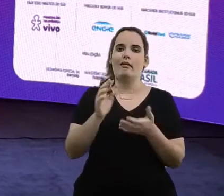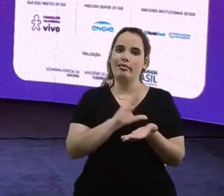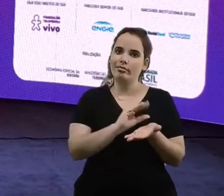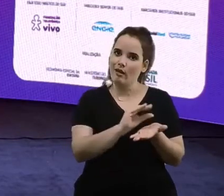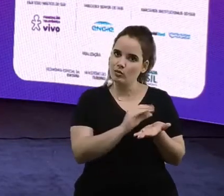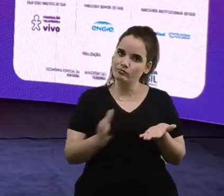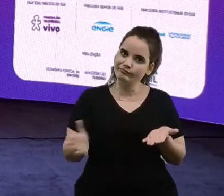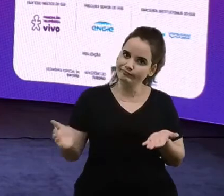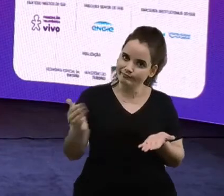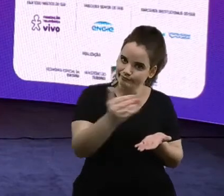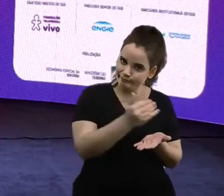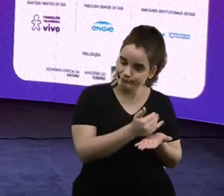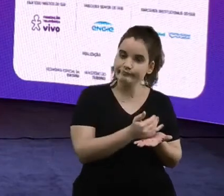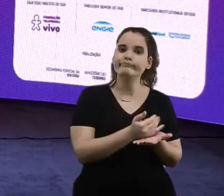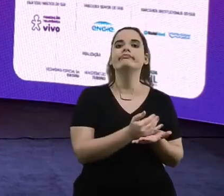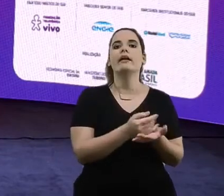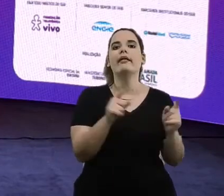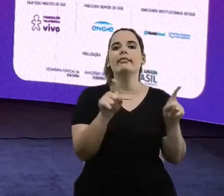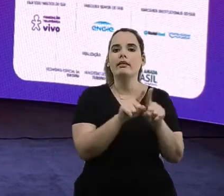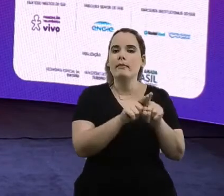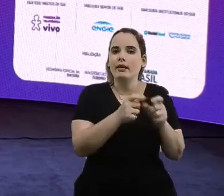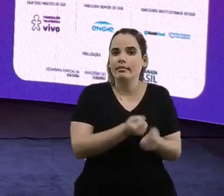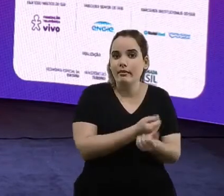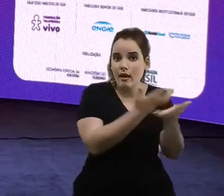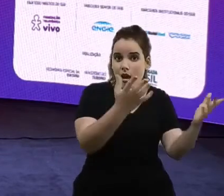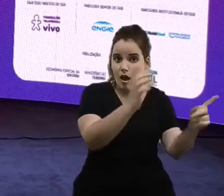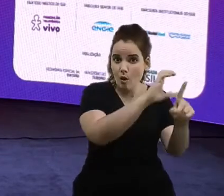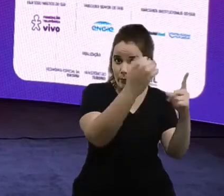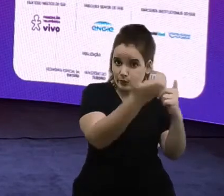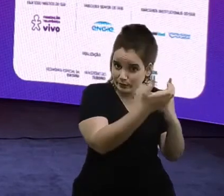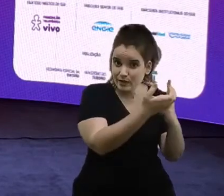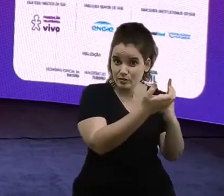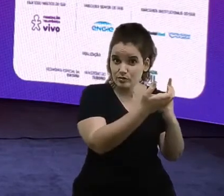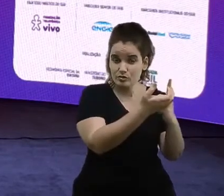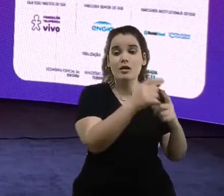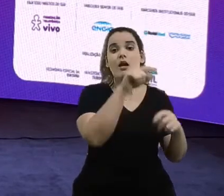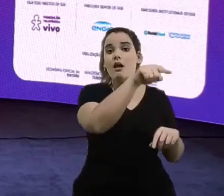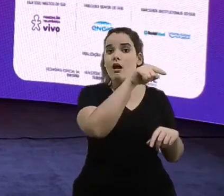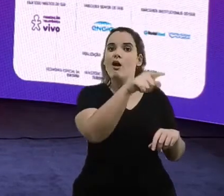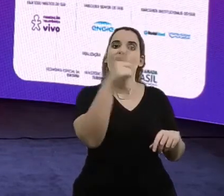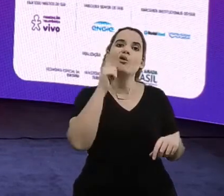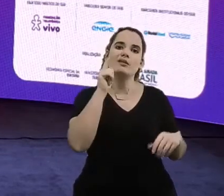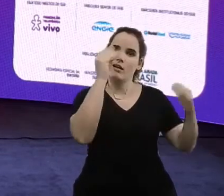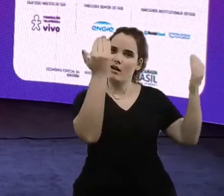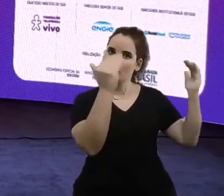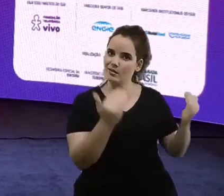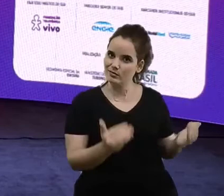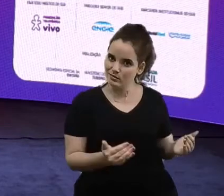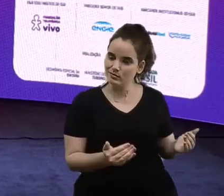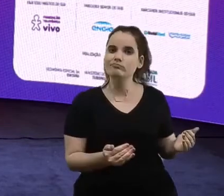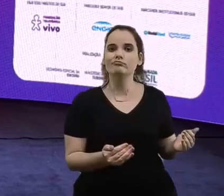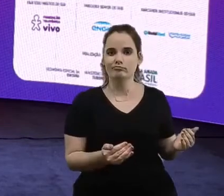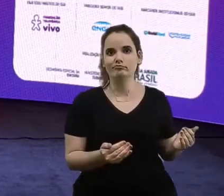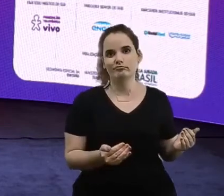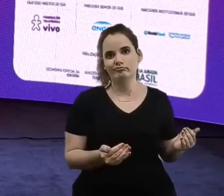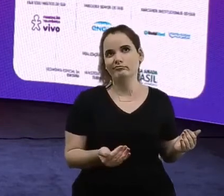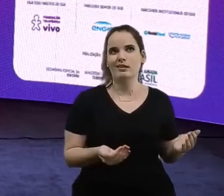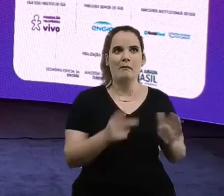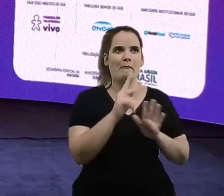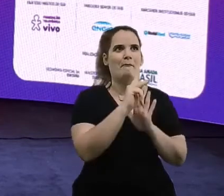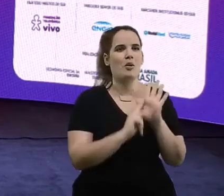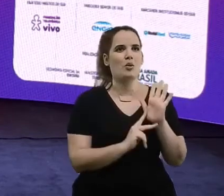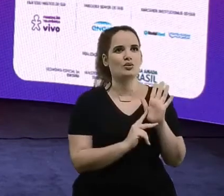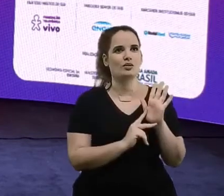disponibilizar estes dados para a comunidade para eles fazerem estas análises. Eu não me recordo de nenhum projeto, do nome concreto